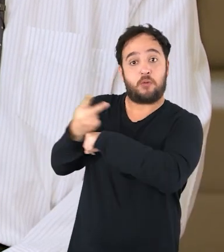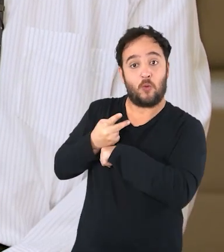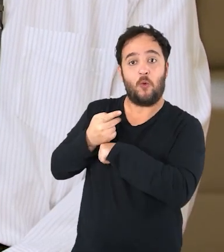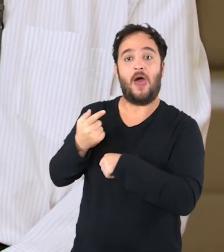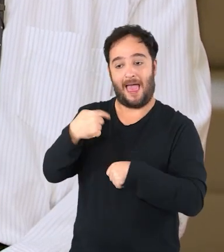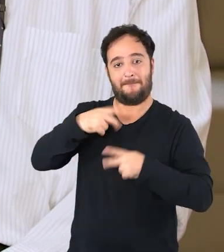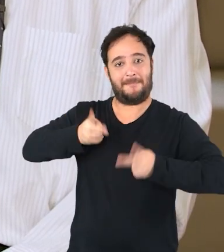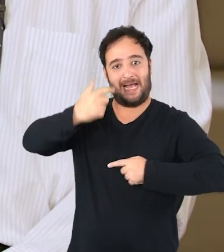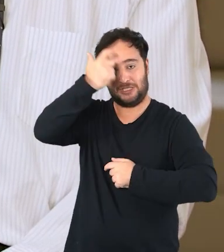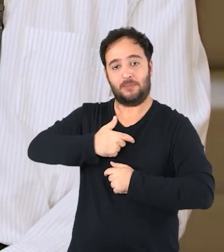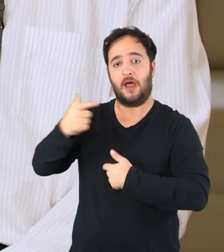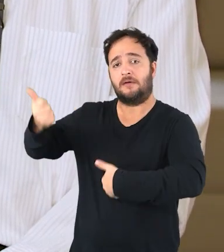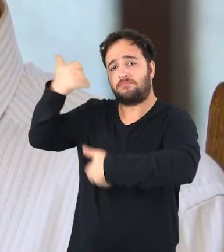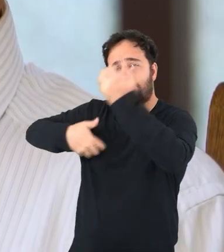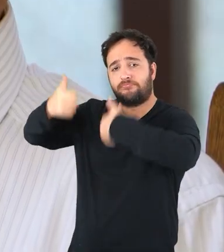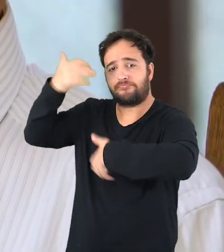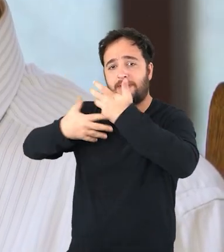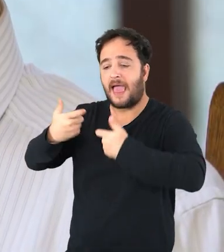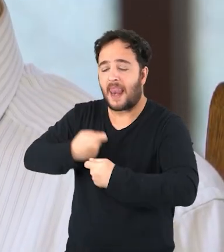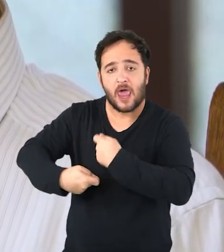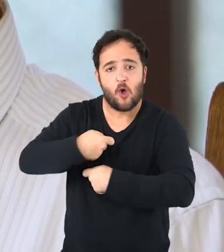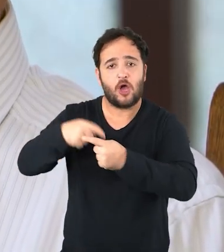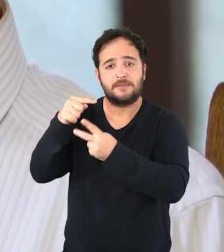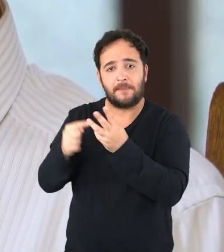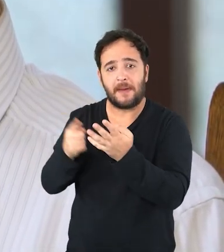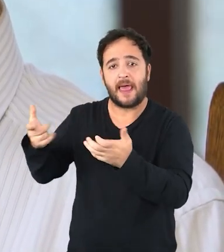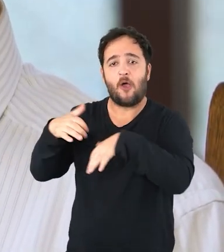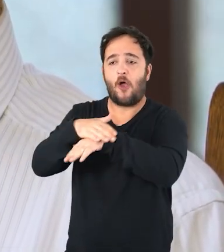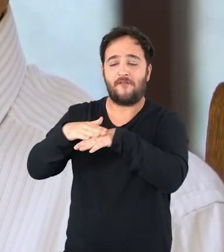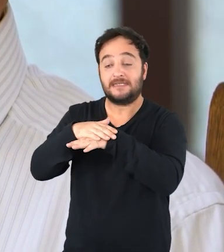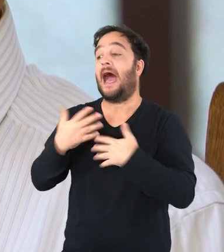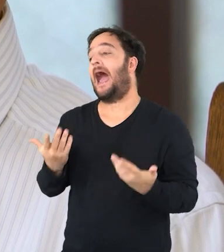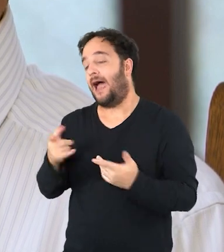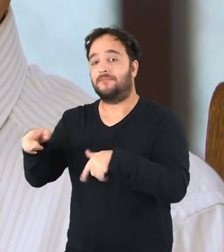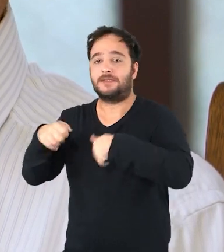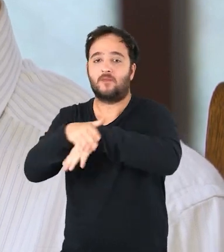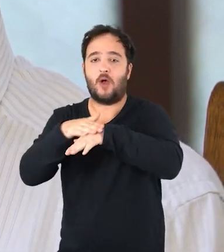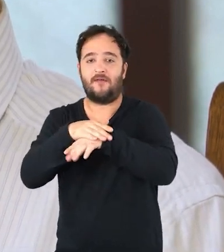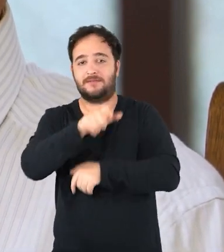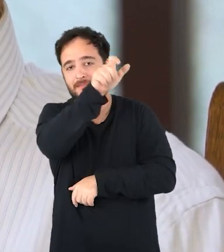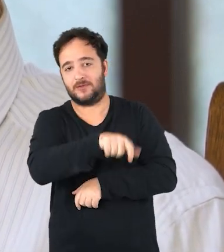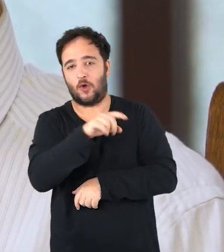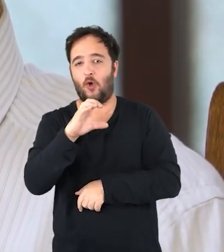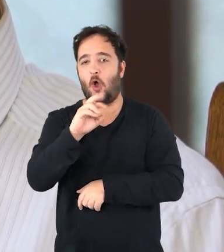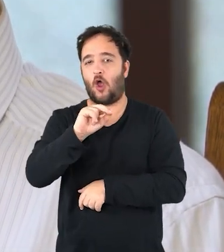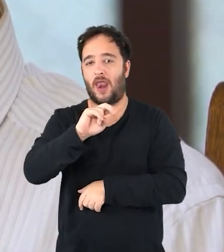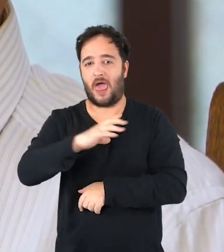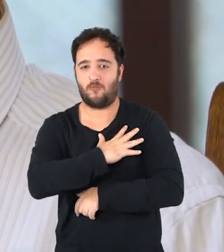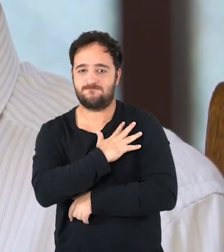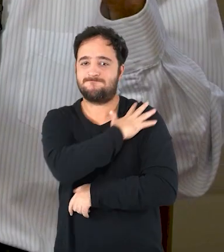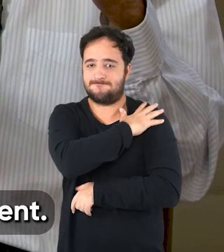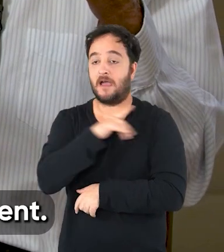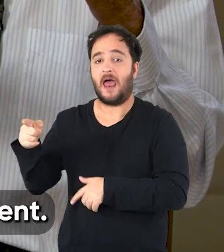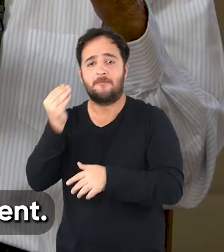para vender as máquinas e tal, né? Ele falou, né? Com quem que eu falo? Ah, se você quiser falar, fala com o coronel aí, o